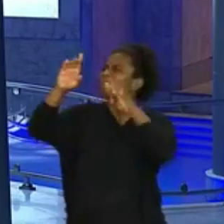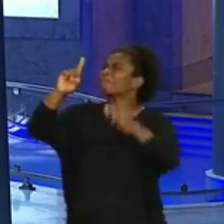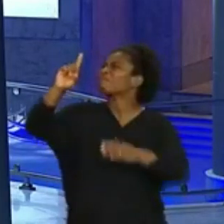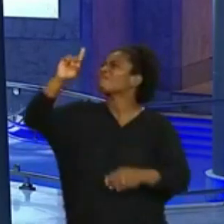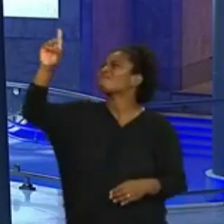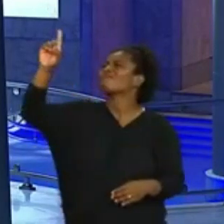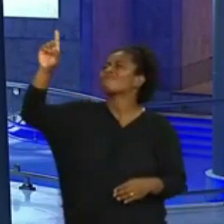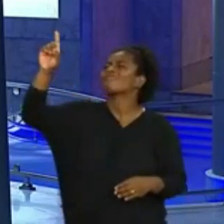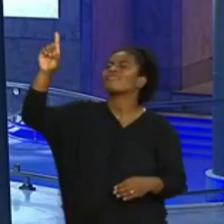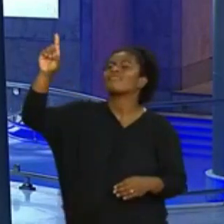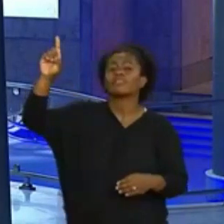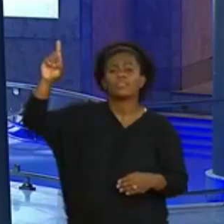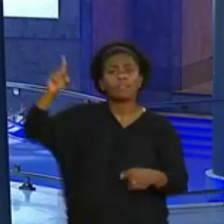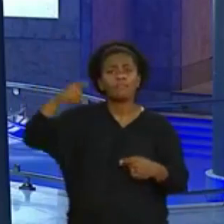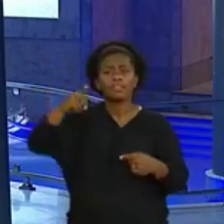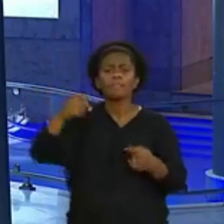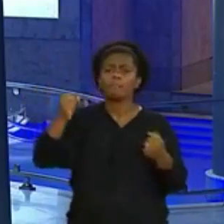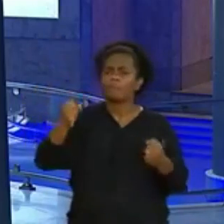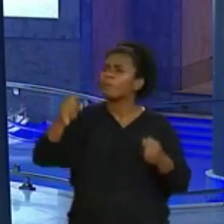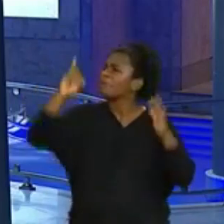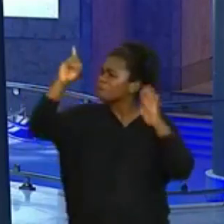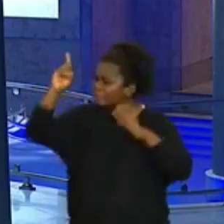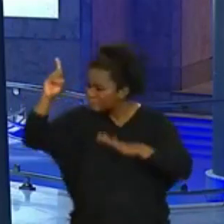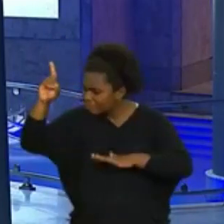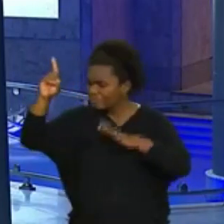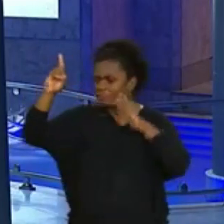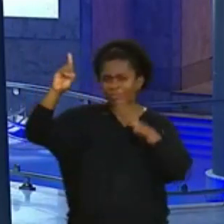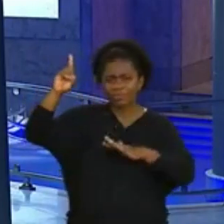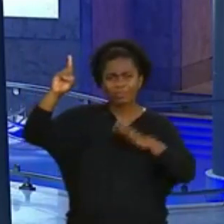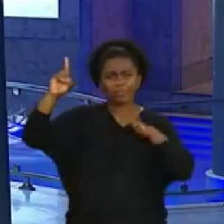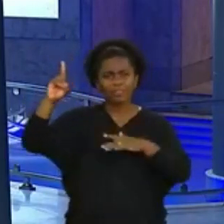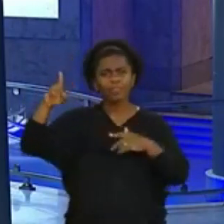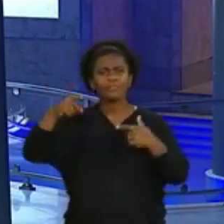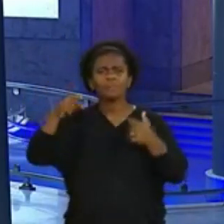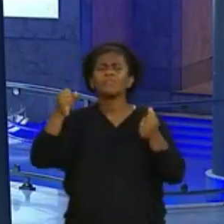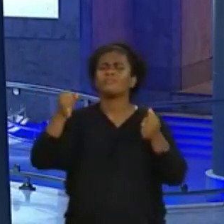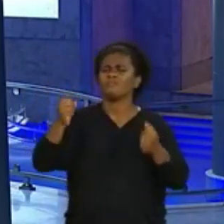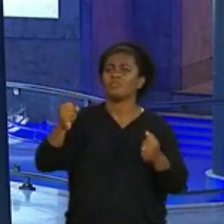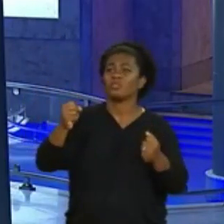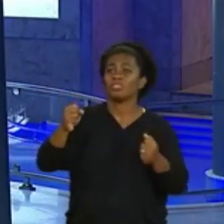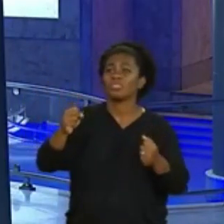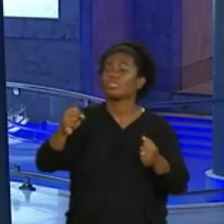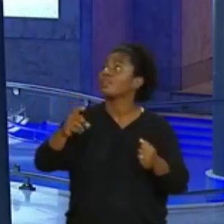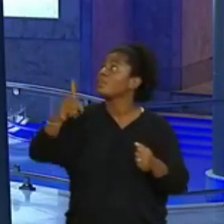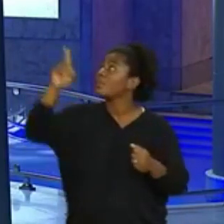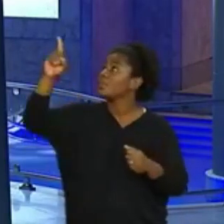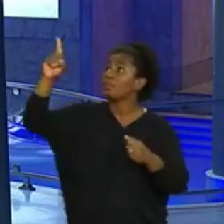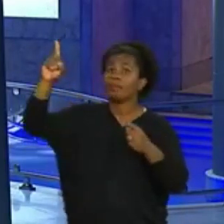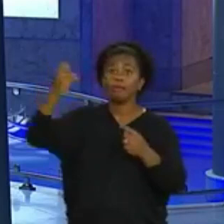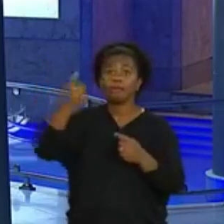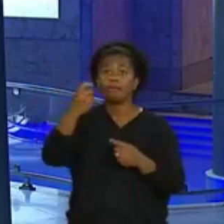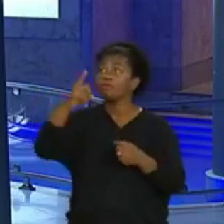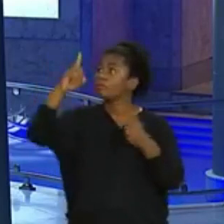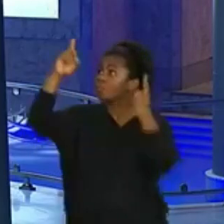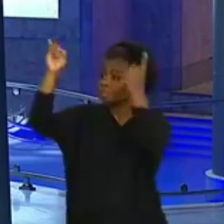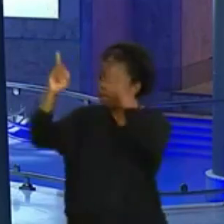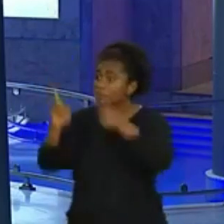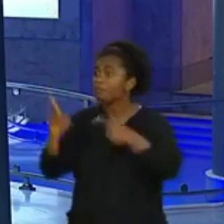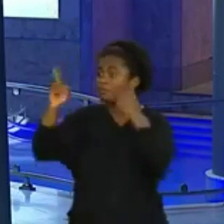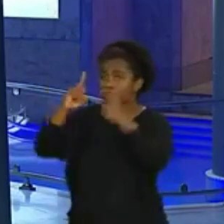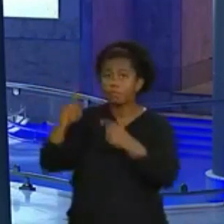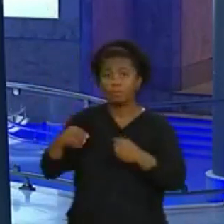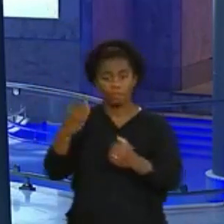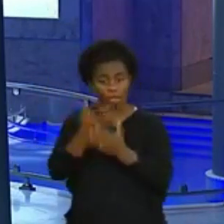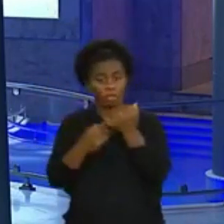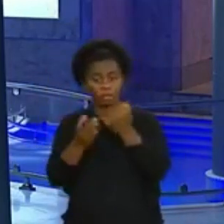Por que não adorá-lo? Por que não bendizer o único que é digno? Erga teus braços e o